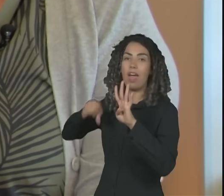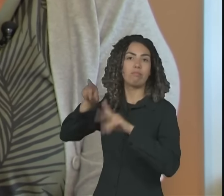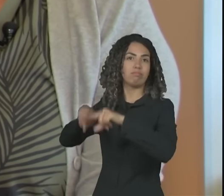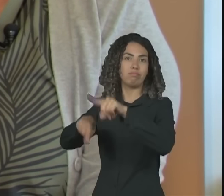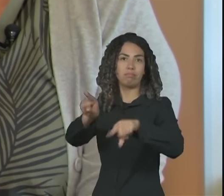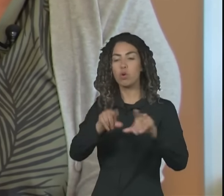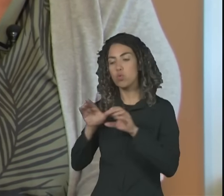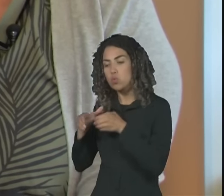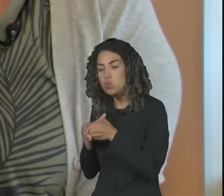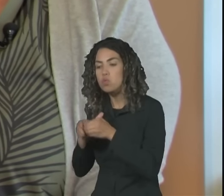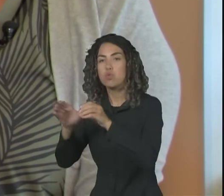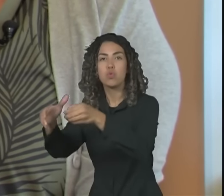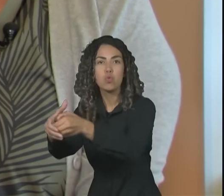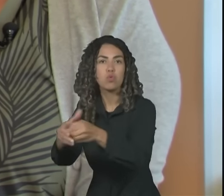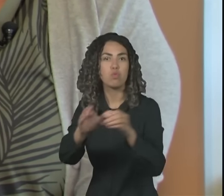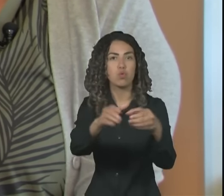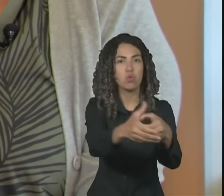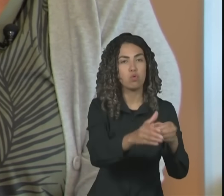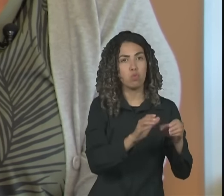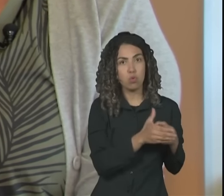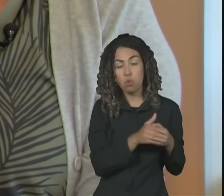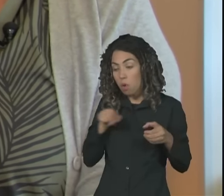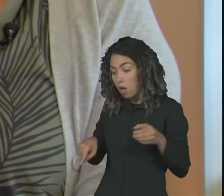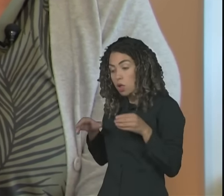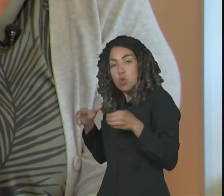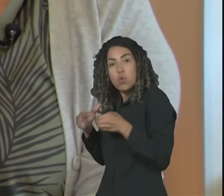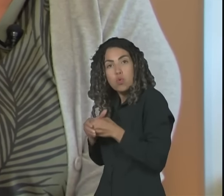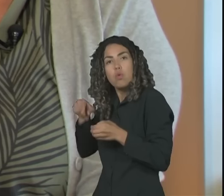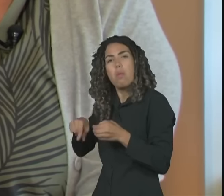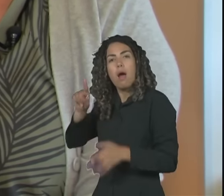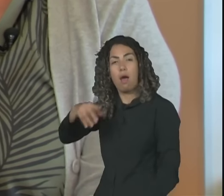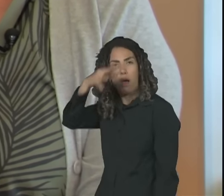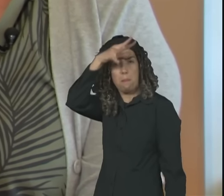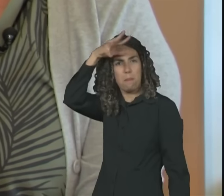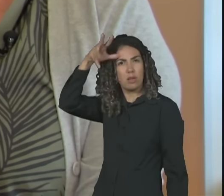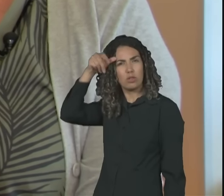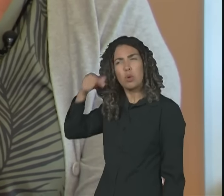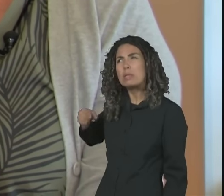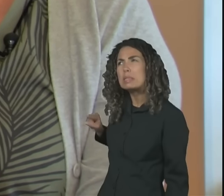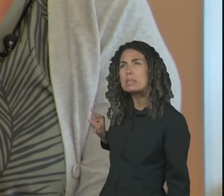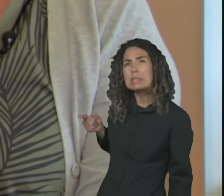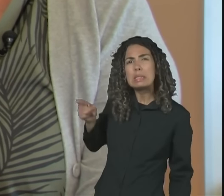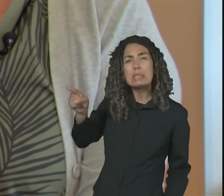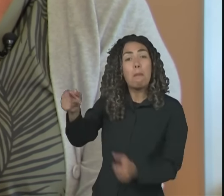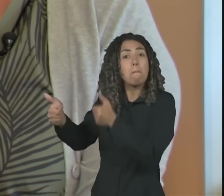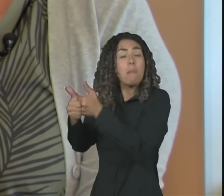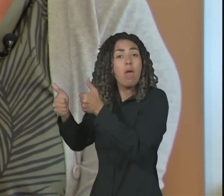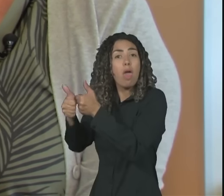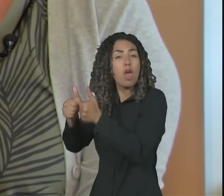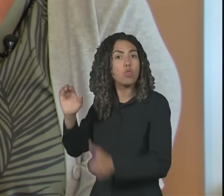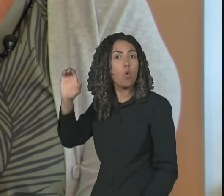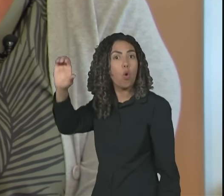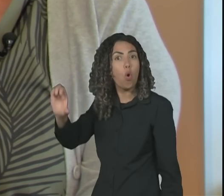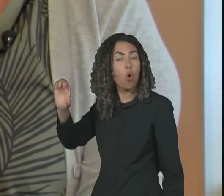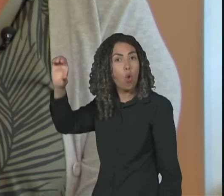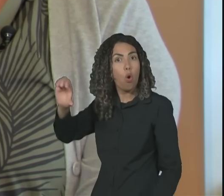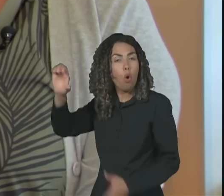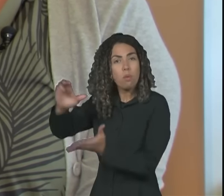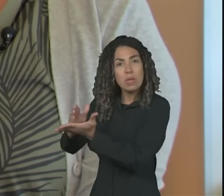tá? Então os Baniwa é uma região na Amazônia, lá quase com a Colômbia, né, no Alto Rio